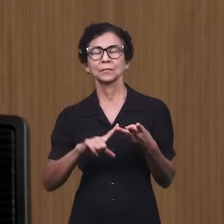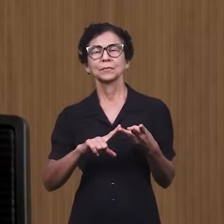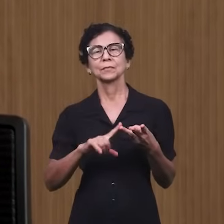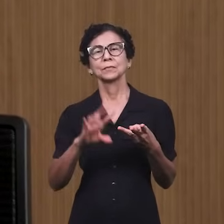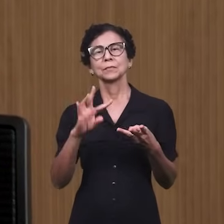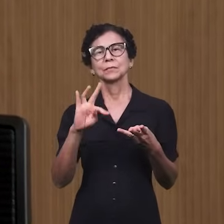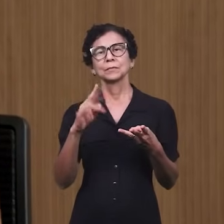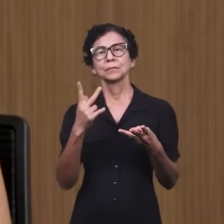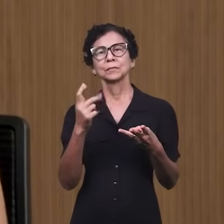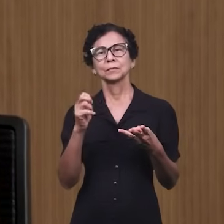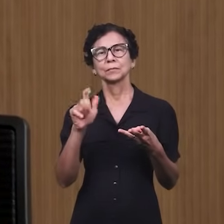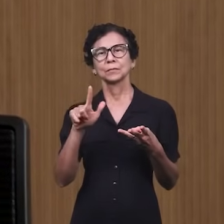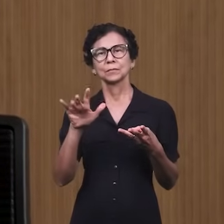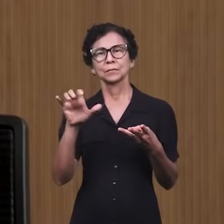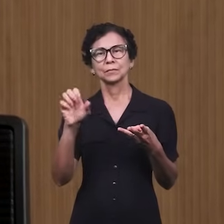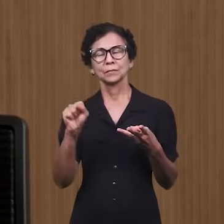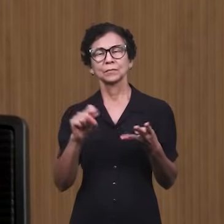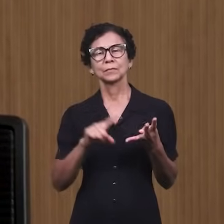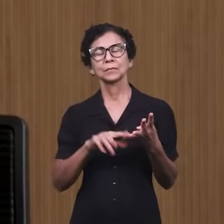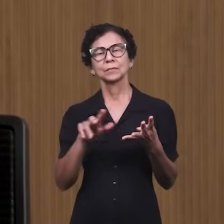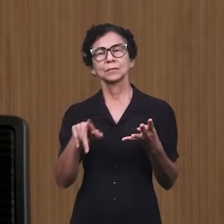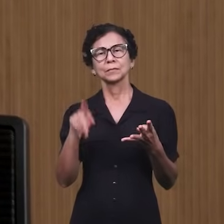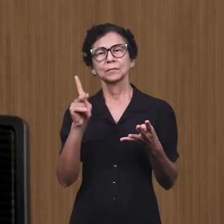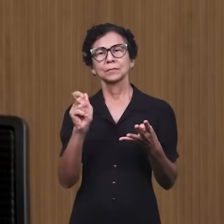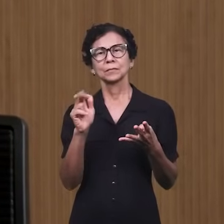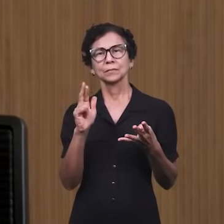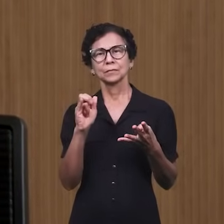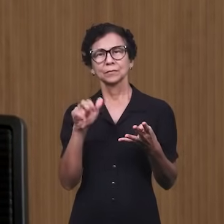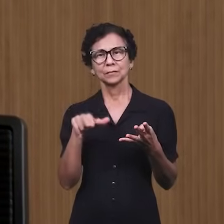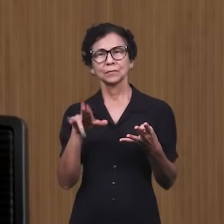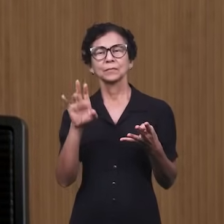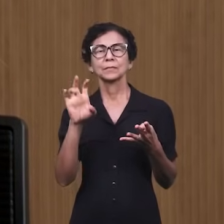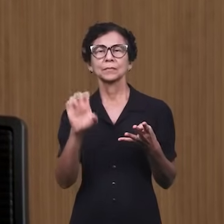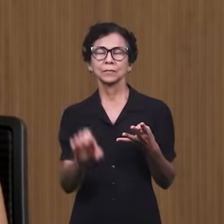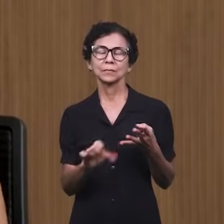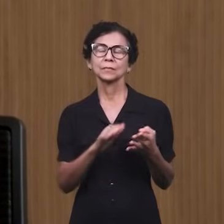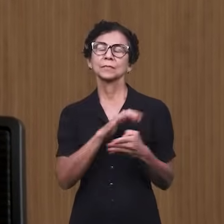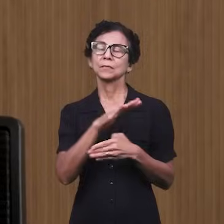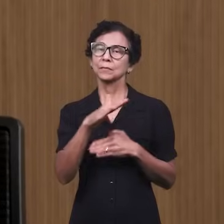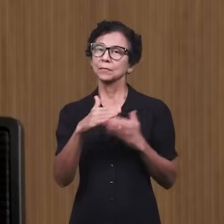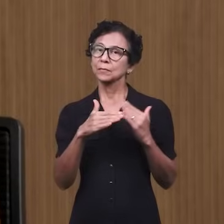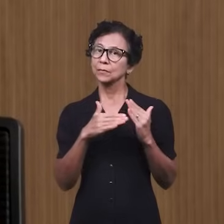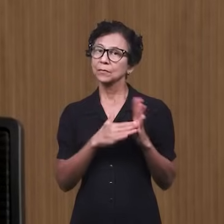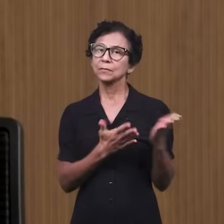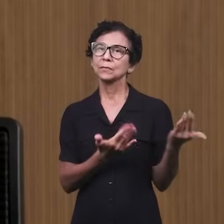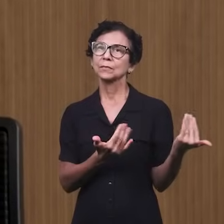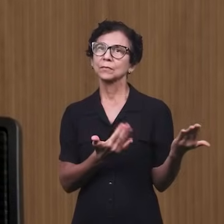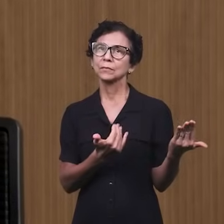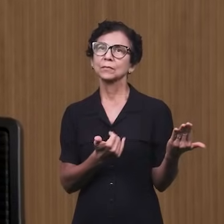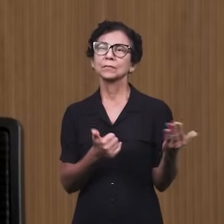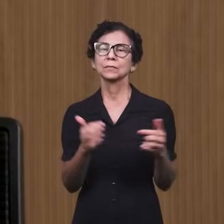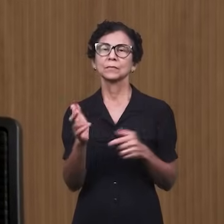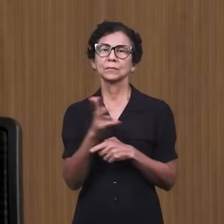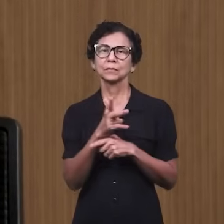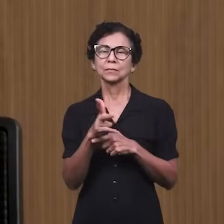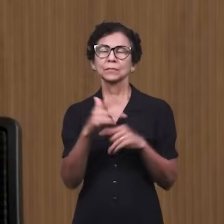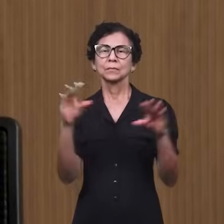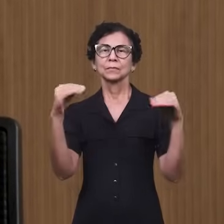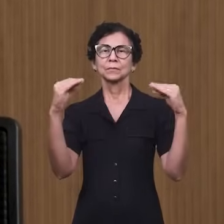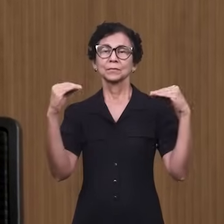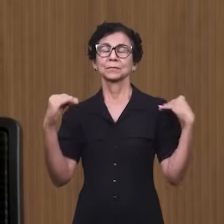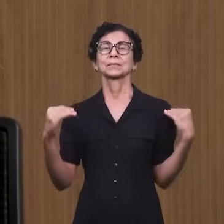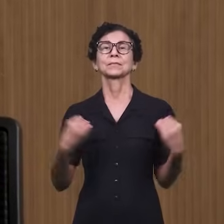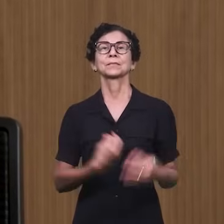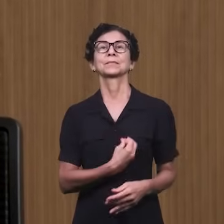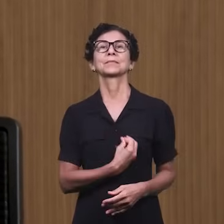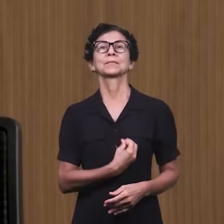Karina eu Raí que a gente participa do roteiro mas também todos os jovens também por trás estão ajudando a gente estão enviando vídeos estão